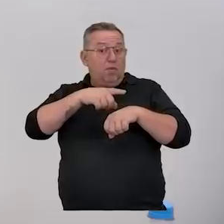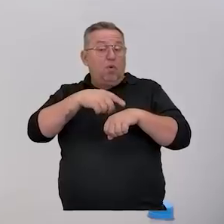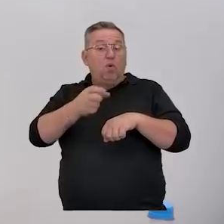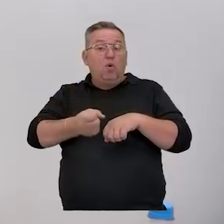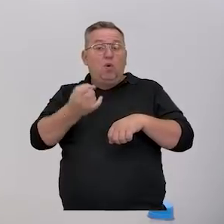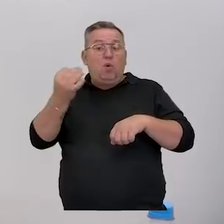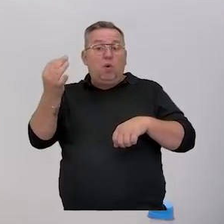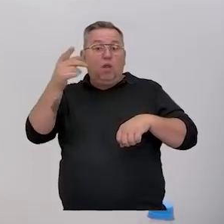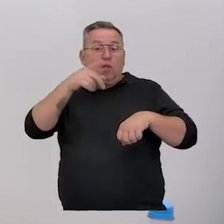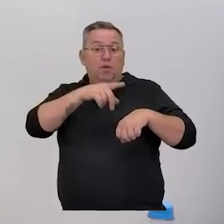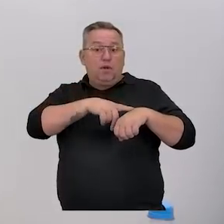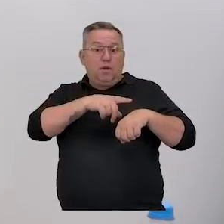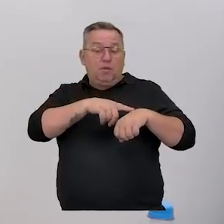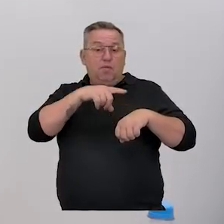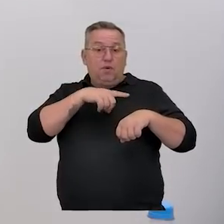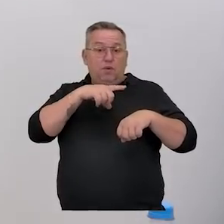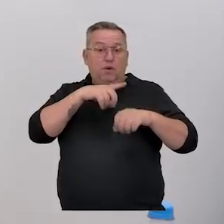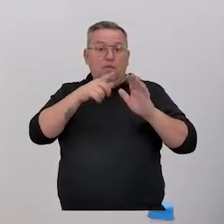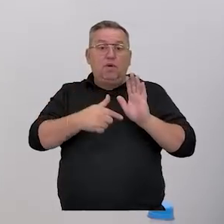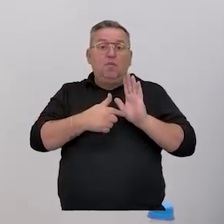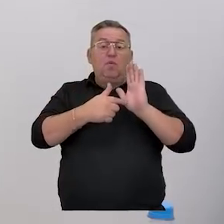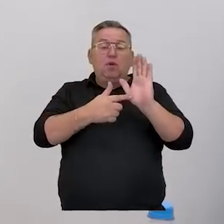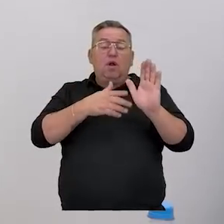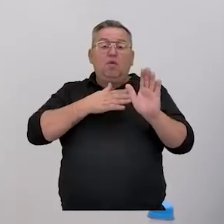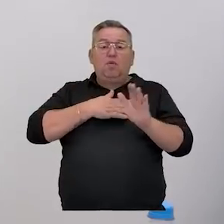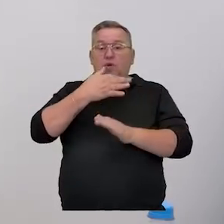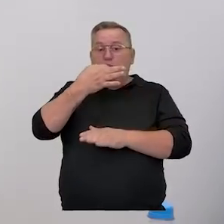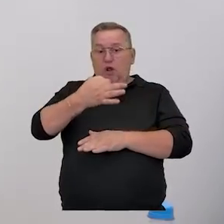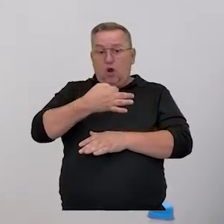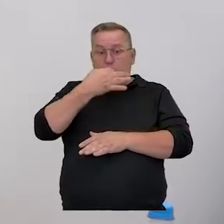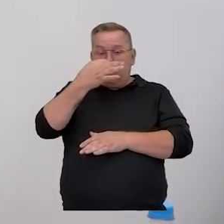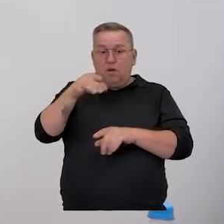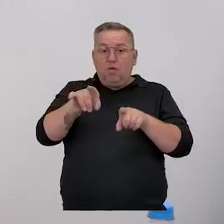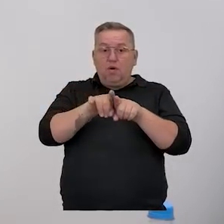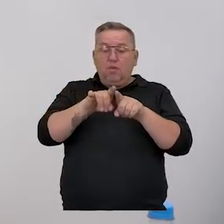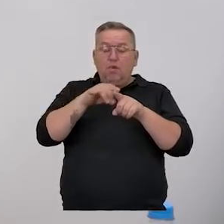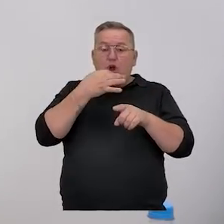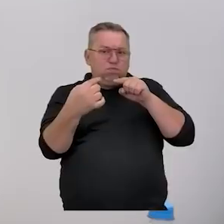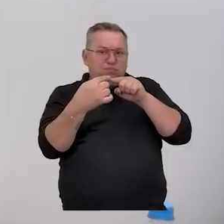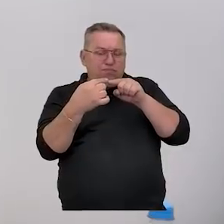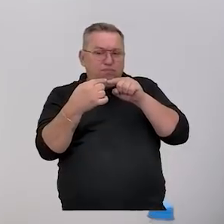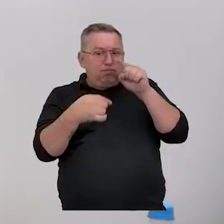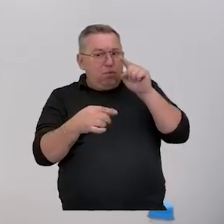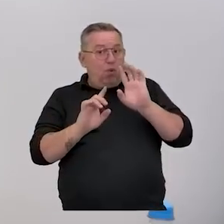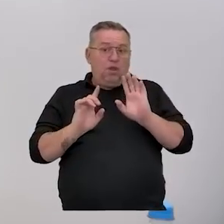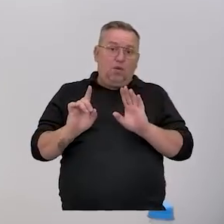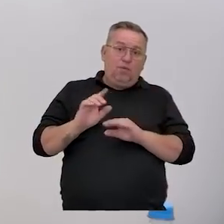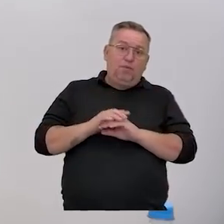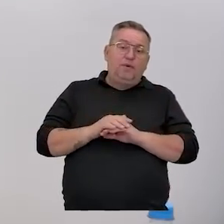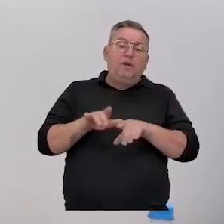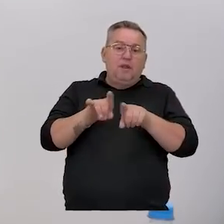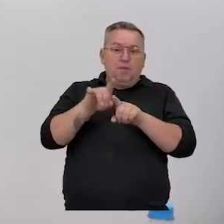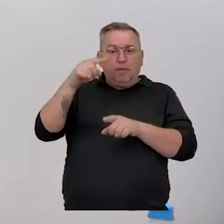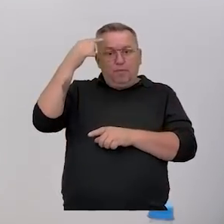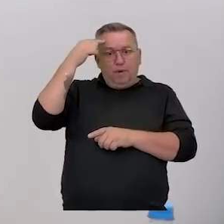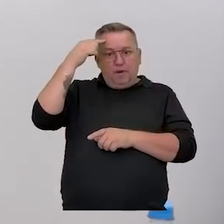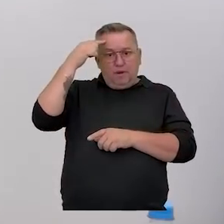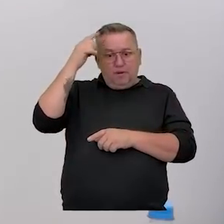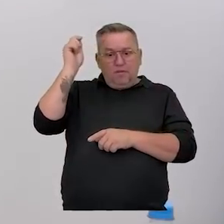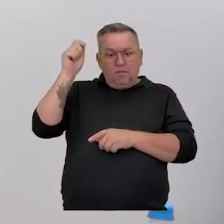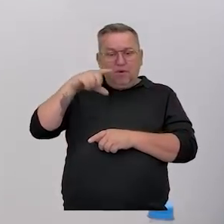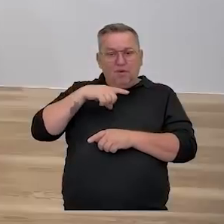torno de ao menos 3 pessoas, 2 debatedores e 1 moderador. Isso. Então, como foi bem dito aí, é